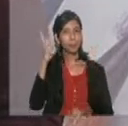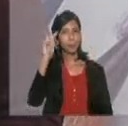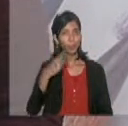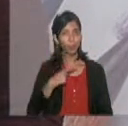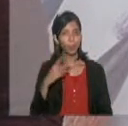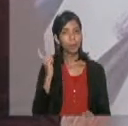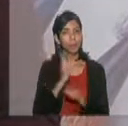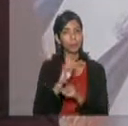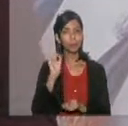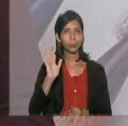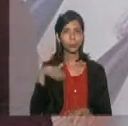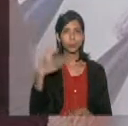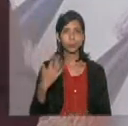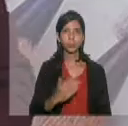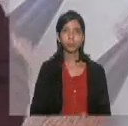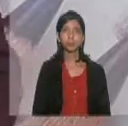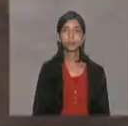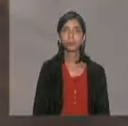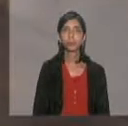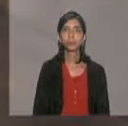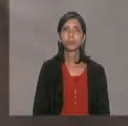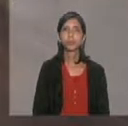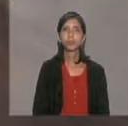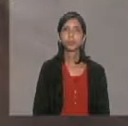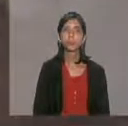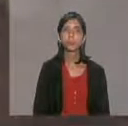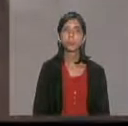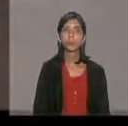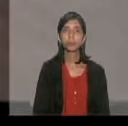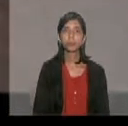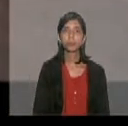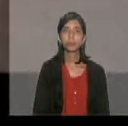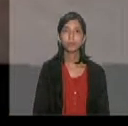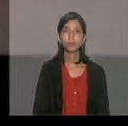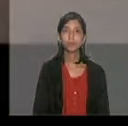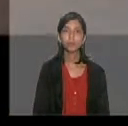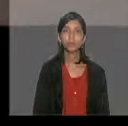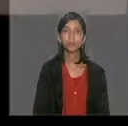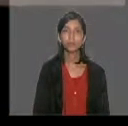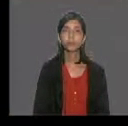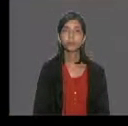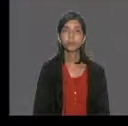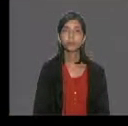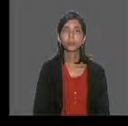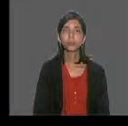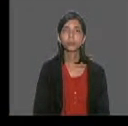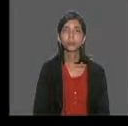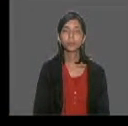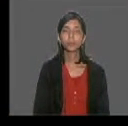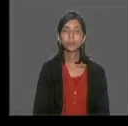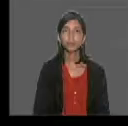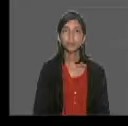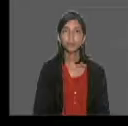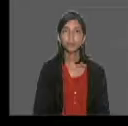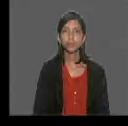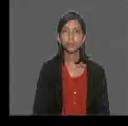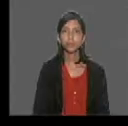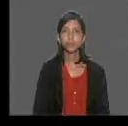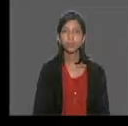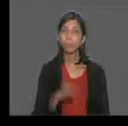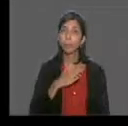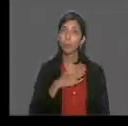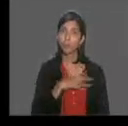ser na mamadeira e até que idade? Acho que a Adriana pode falar bem sobre isso. Né? Mamadeiras,